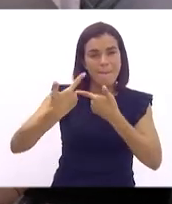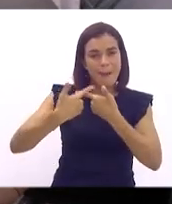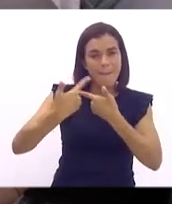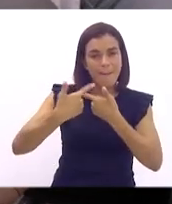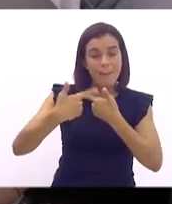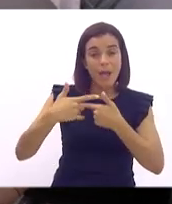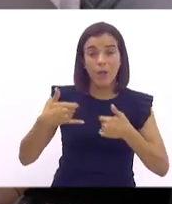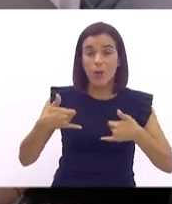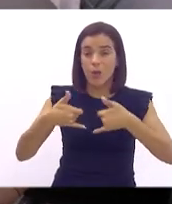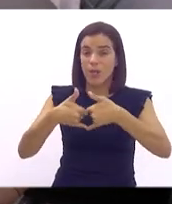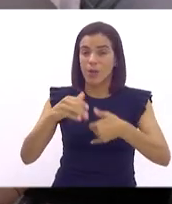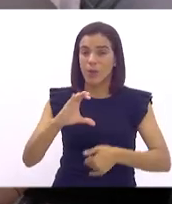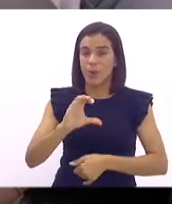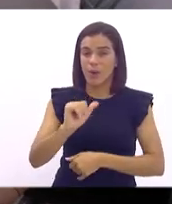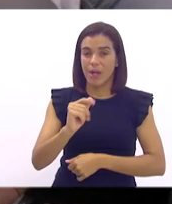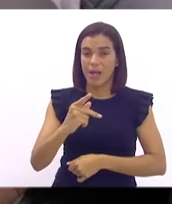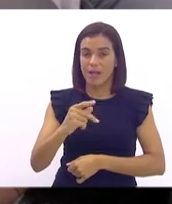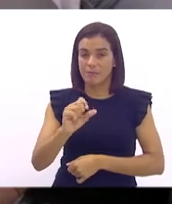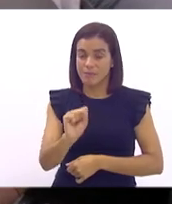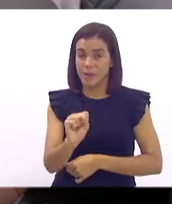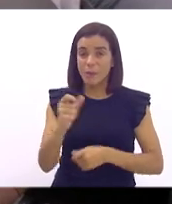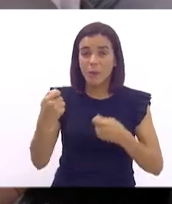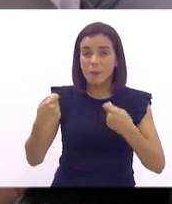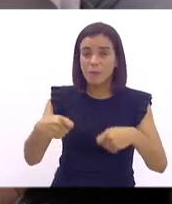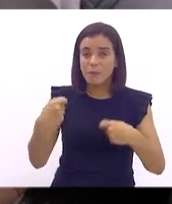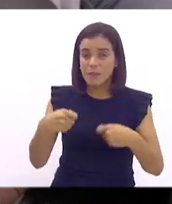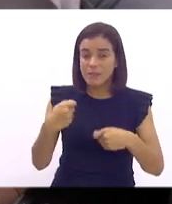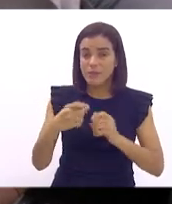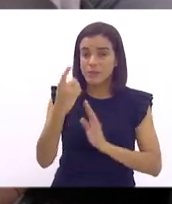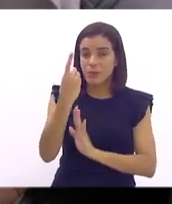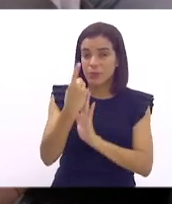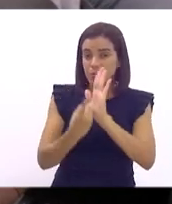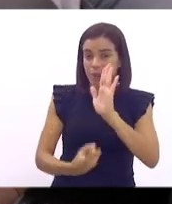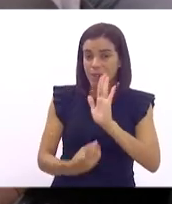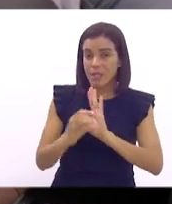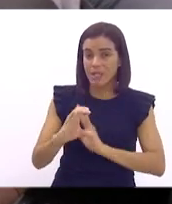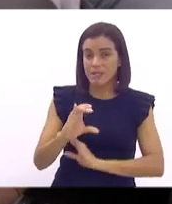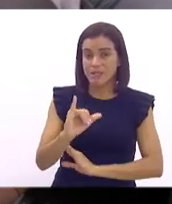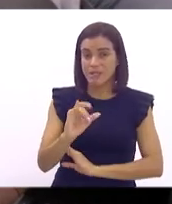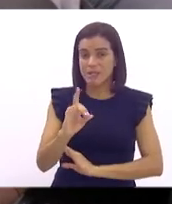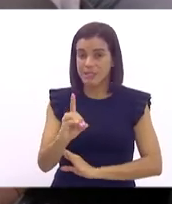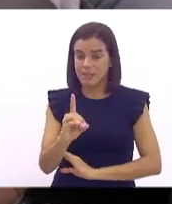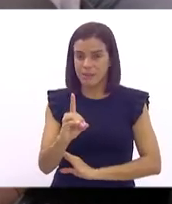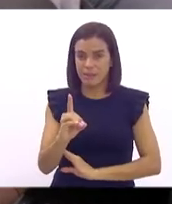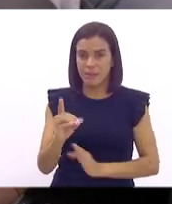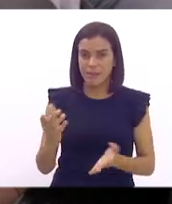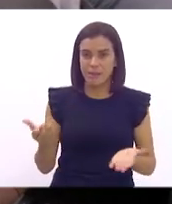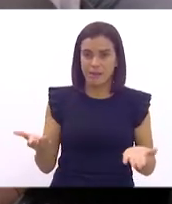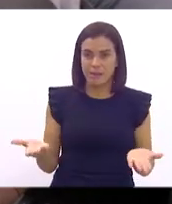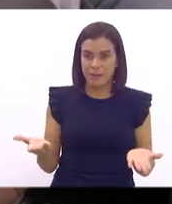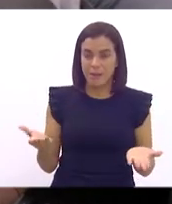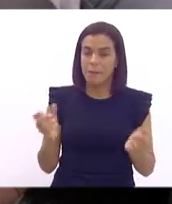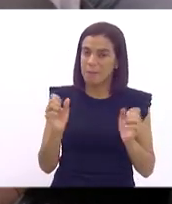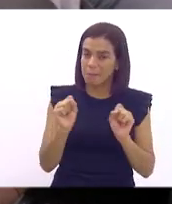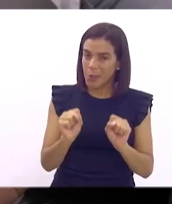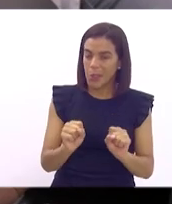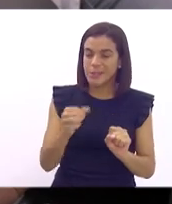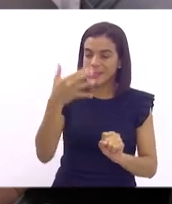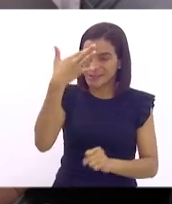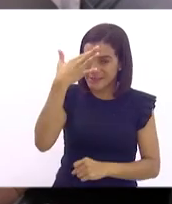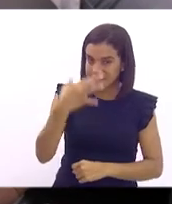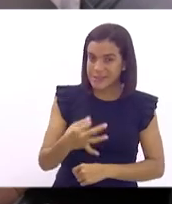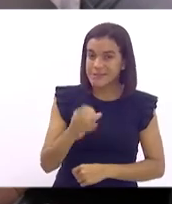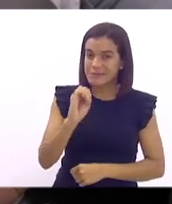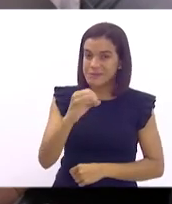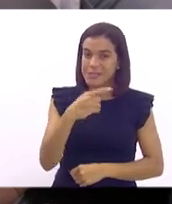ligo para um CAPS, eu falo assim, mas eu preciso de uma declaração com o CID. E aí eu podem ter certeza, se vocês pedirem